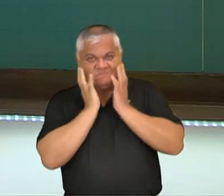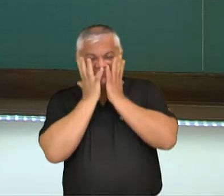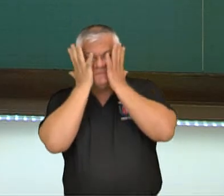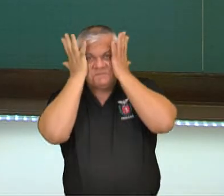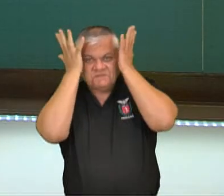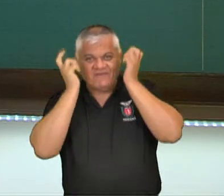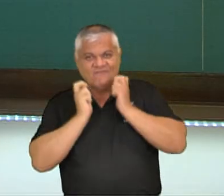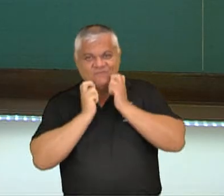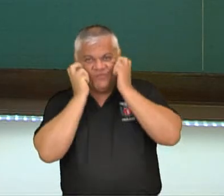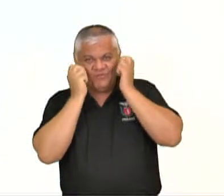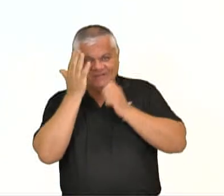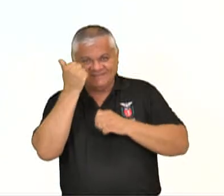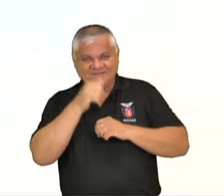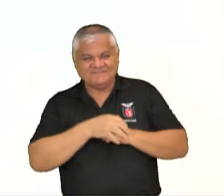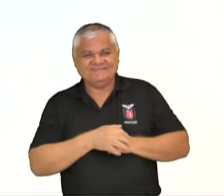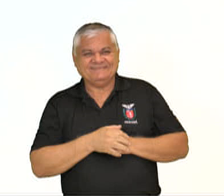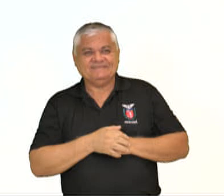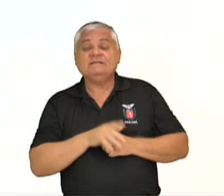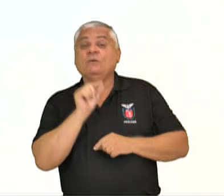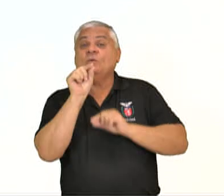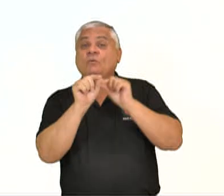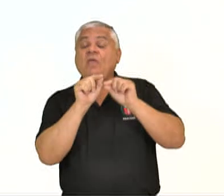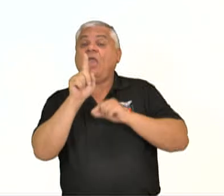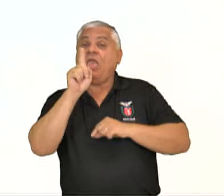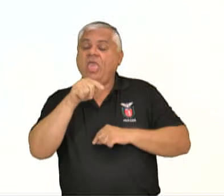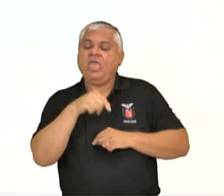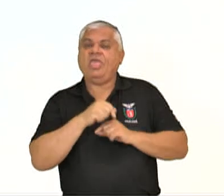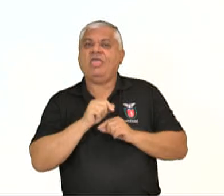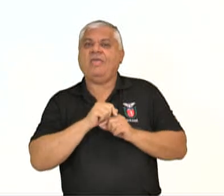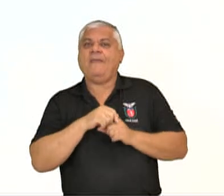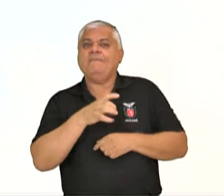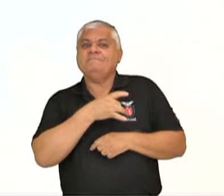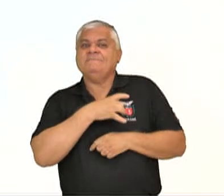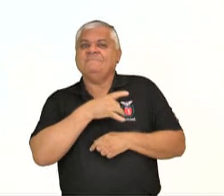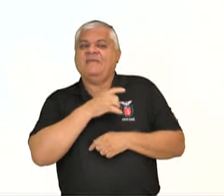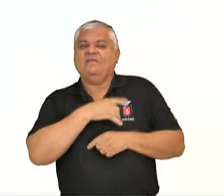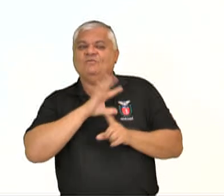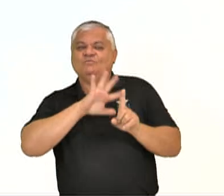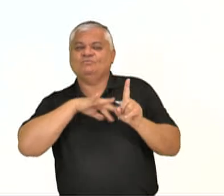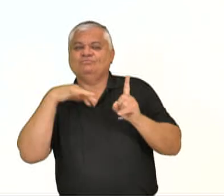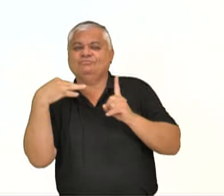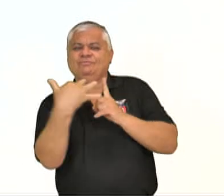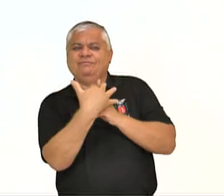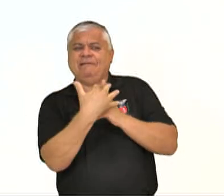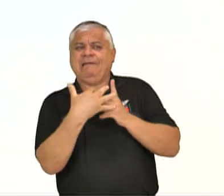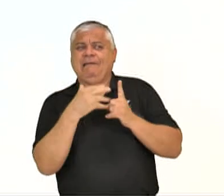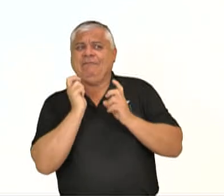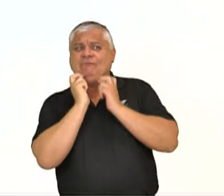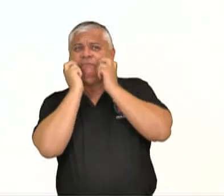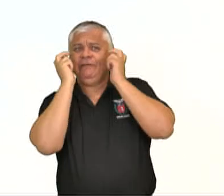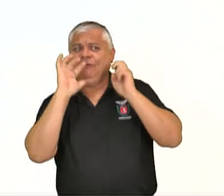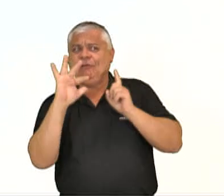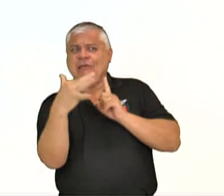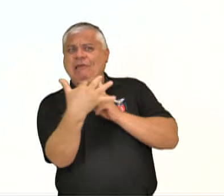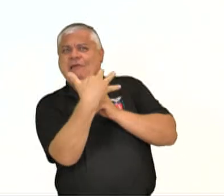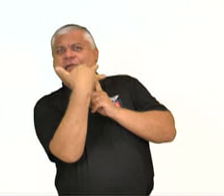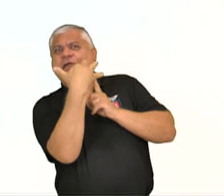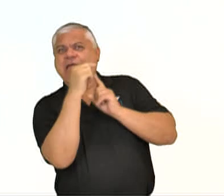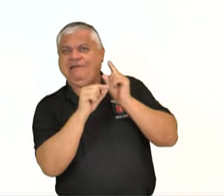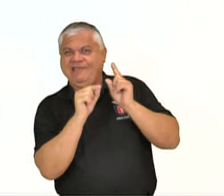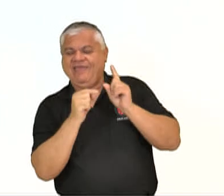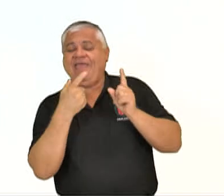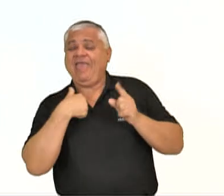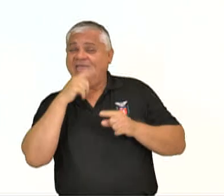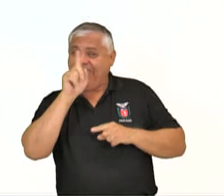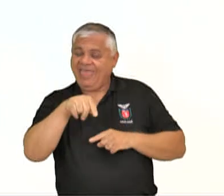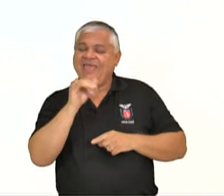a eritrofobia? Olha lá. É uma fobia social ou uma ansiedade social, é um transtorno